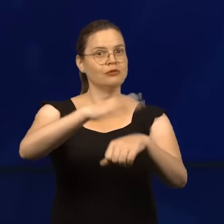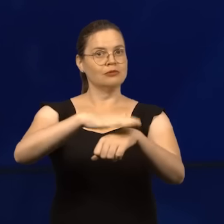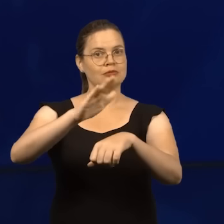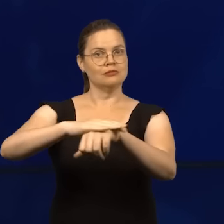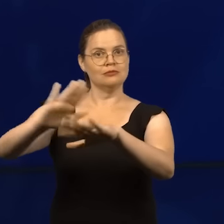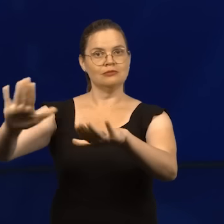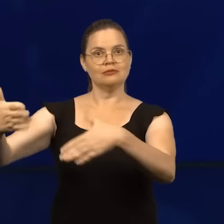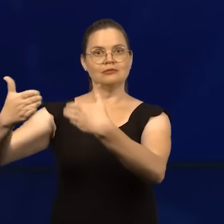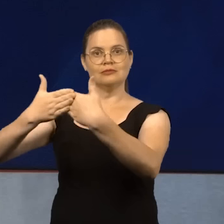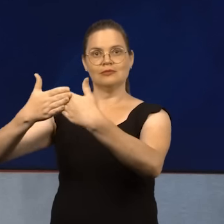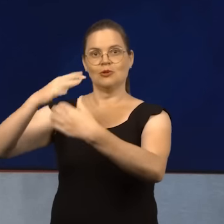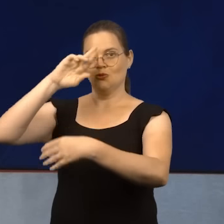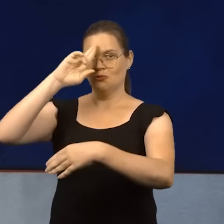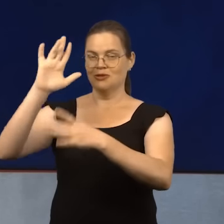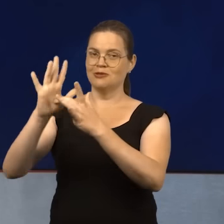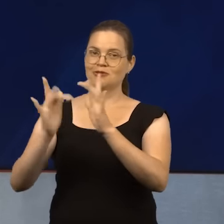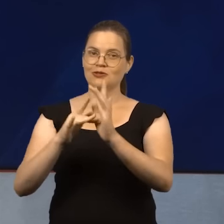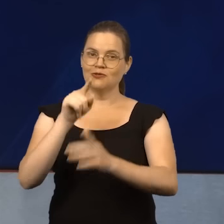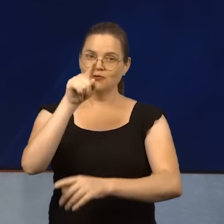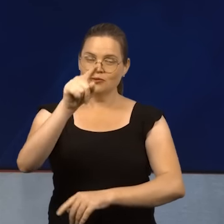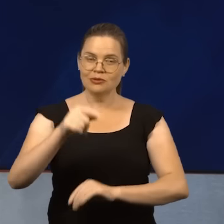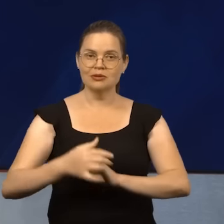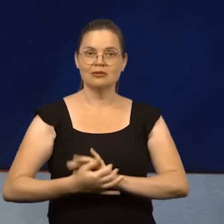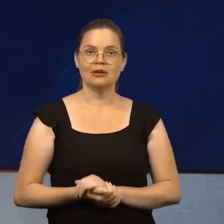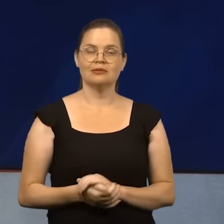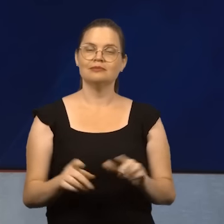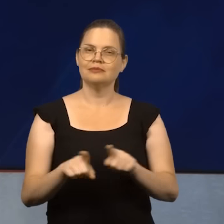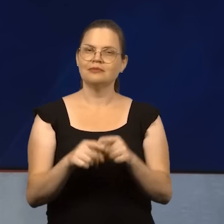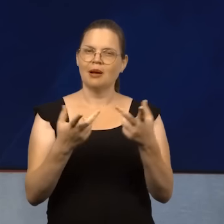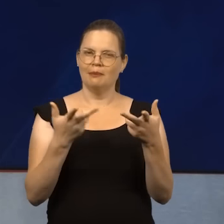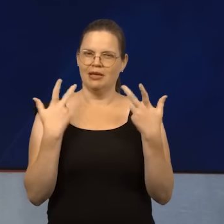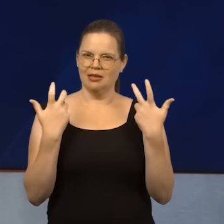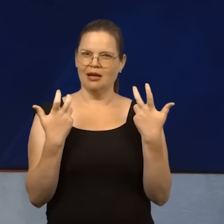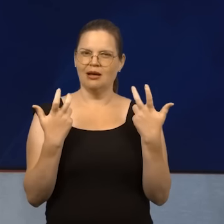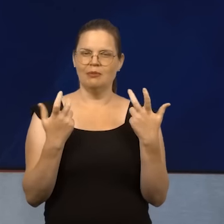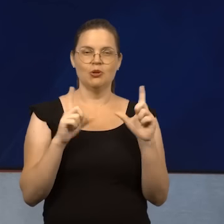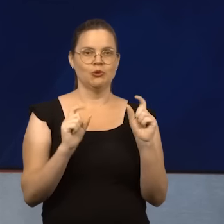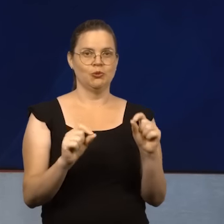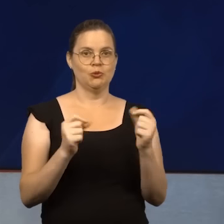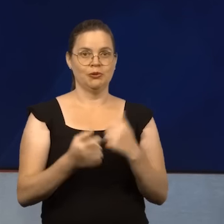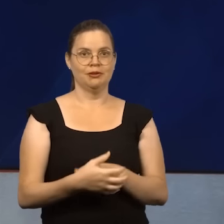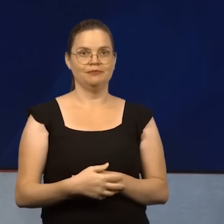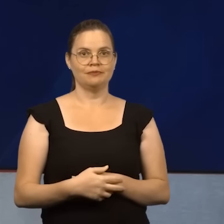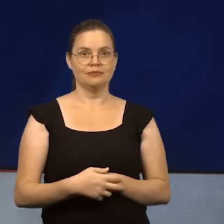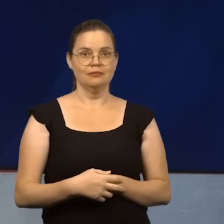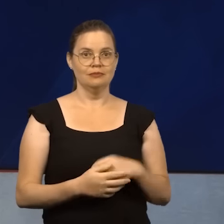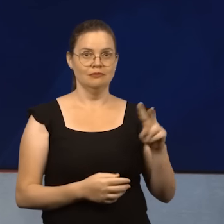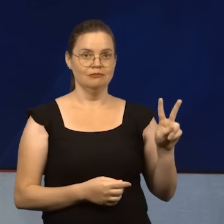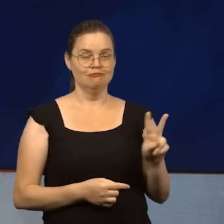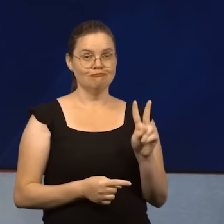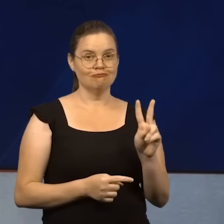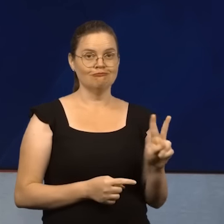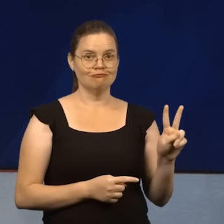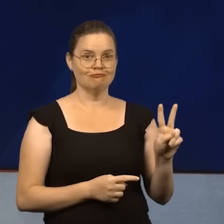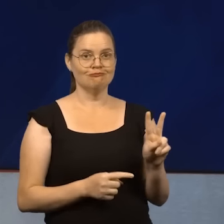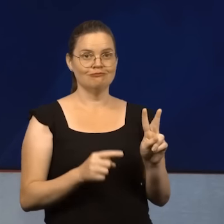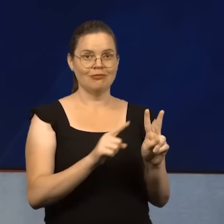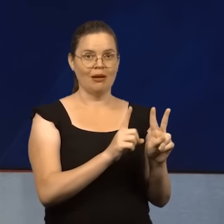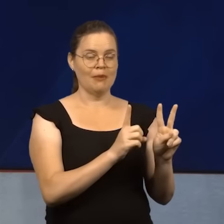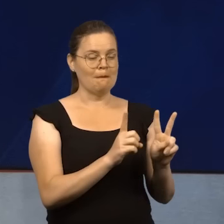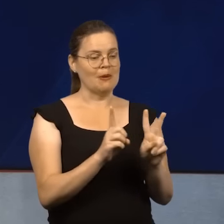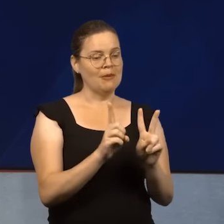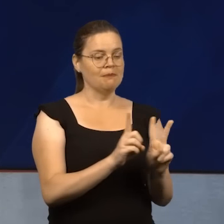Jesus. E percebam aqui os irmãos que chegou um momento na viagem,